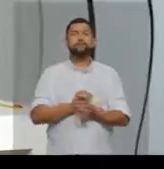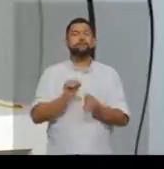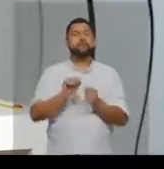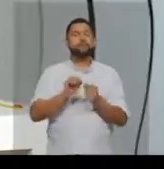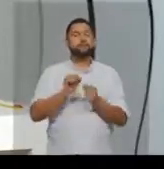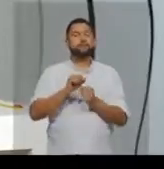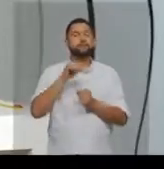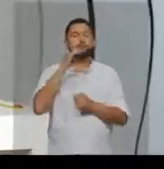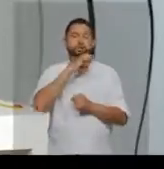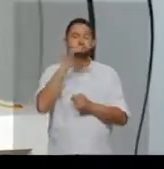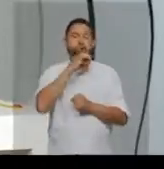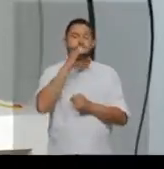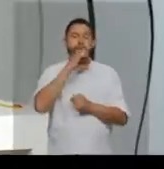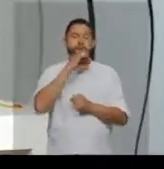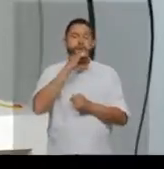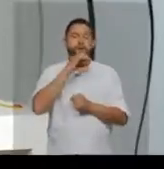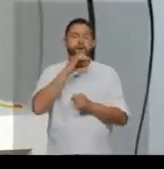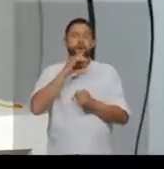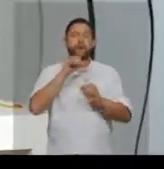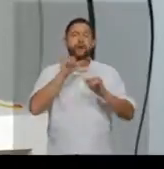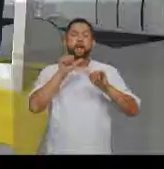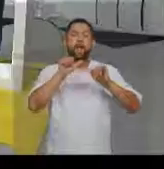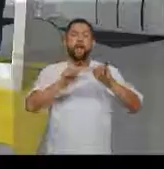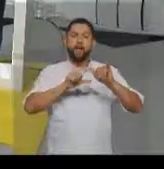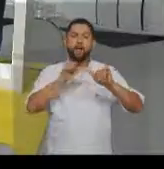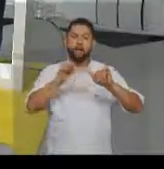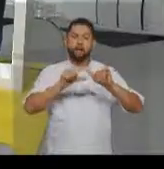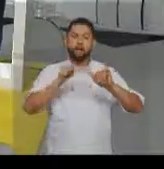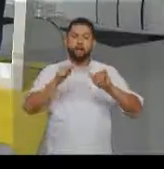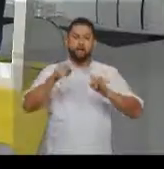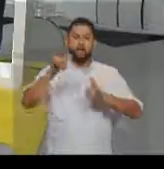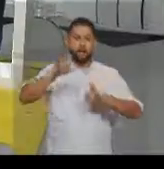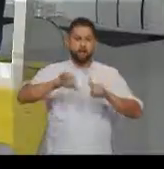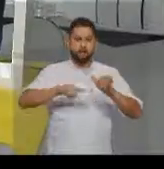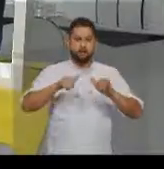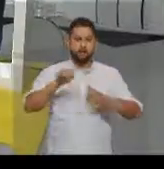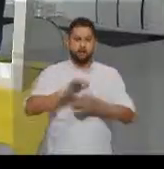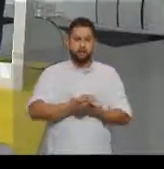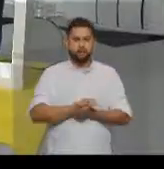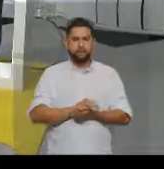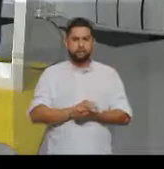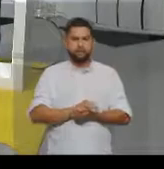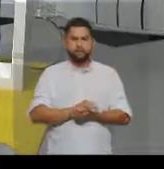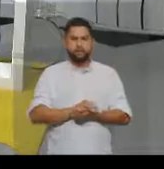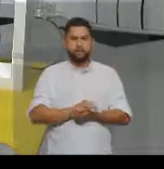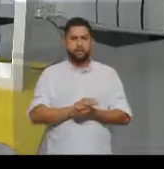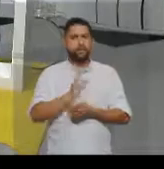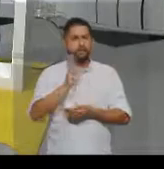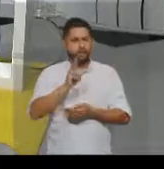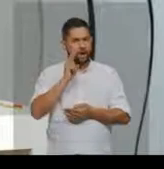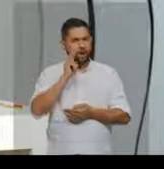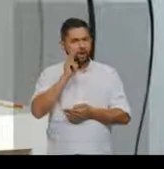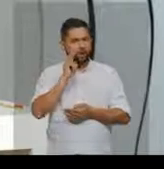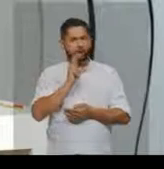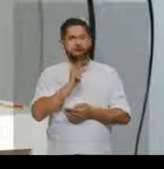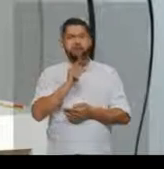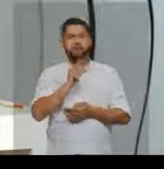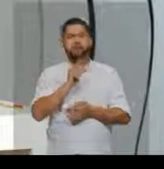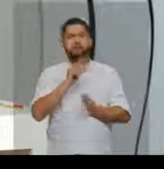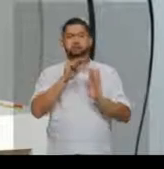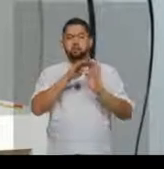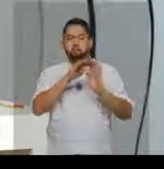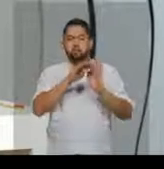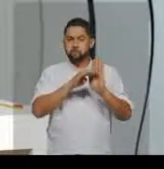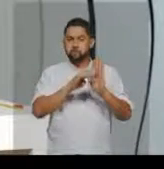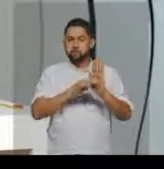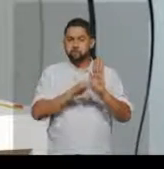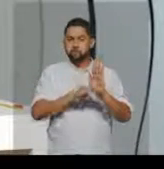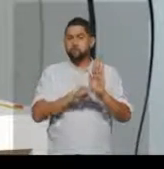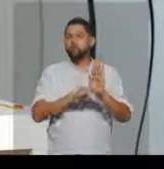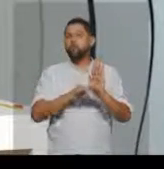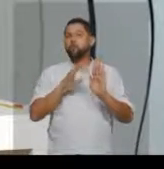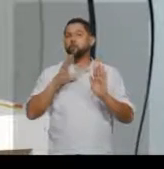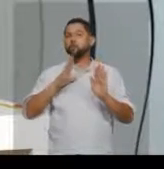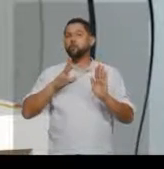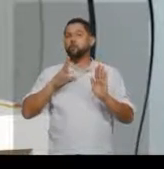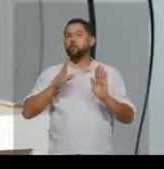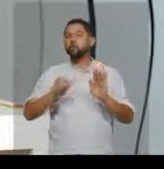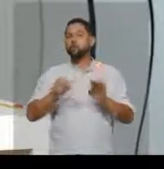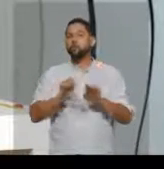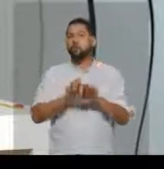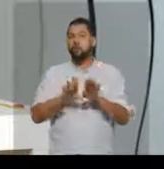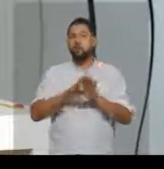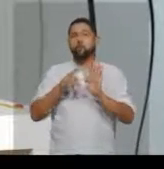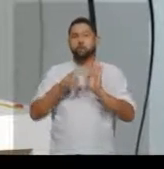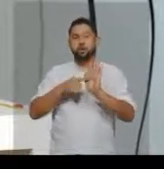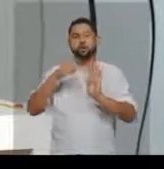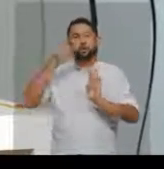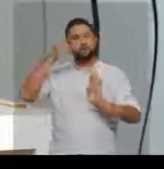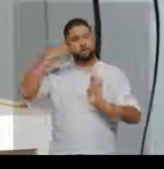a reação química ali, ok? Bom, então, se nós já vimos aqui quais são as considerações e os